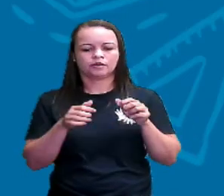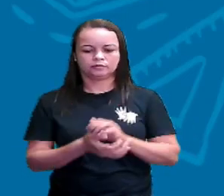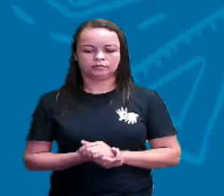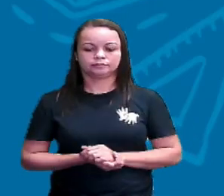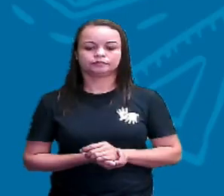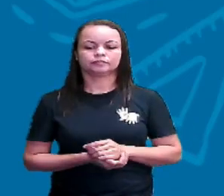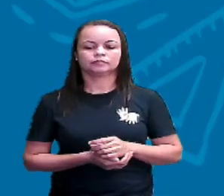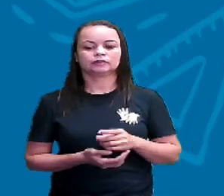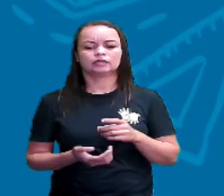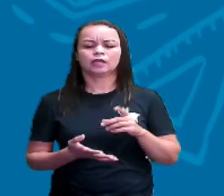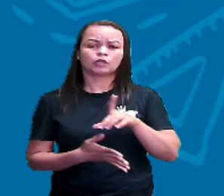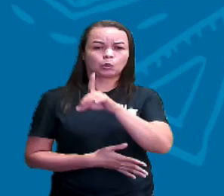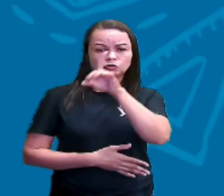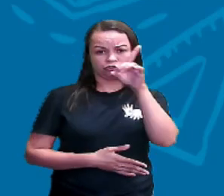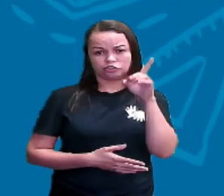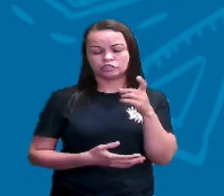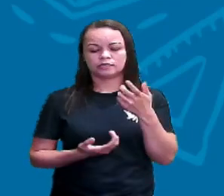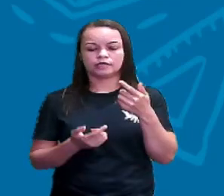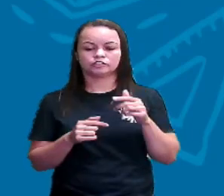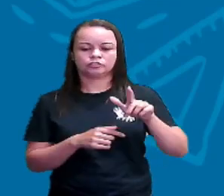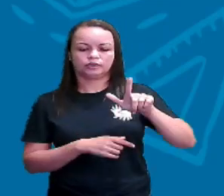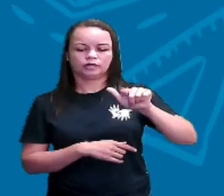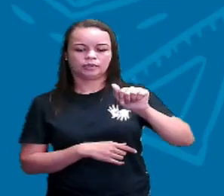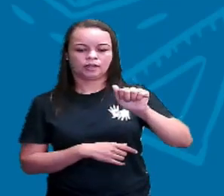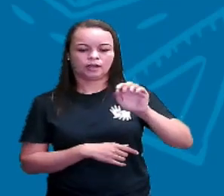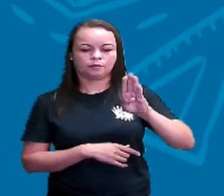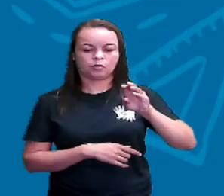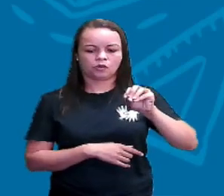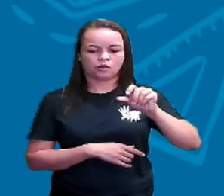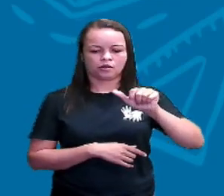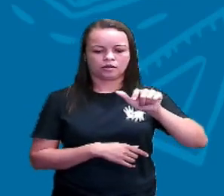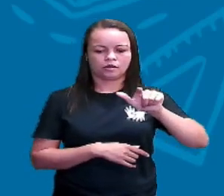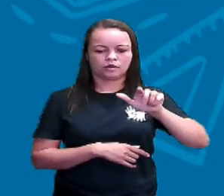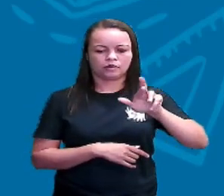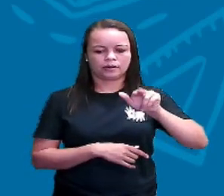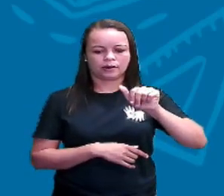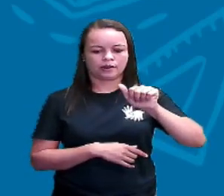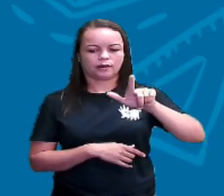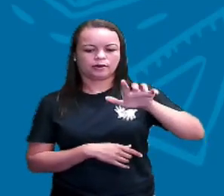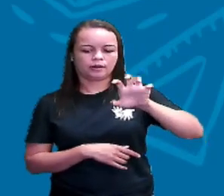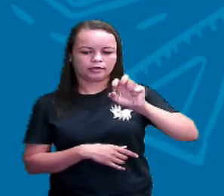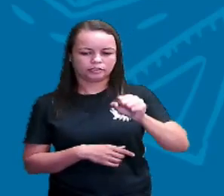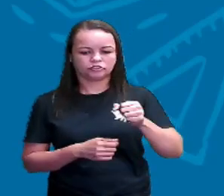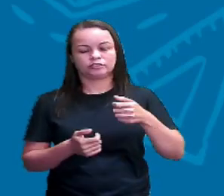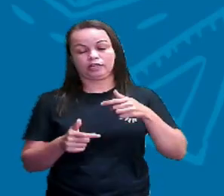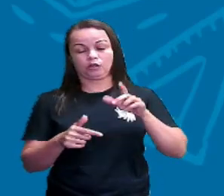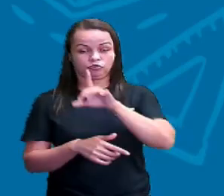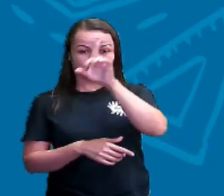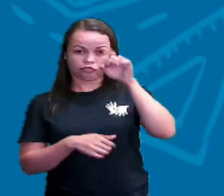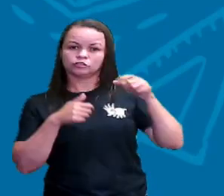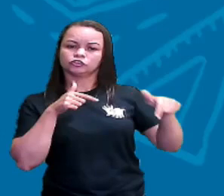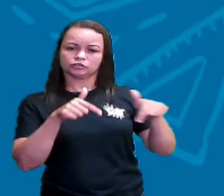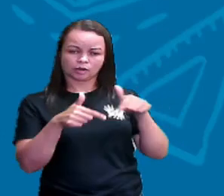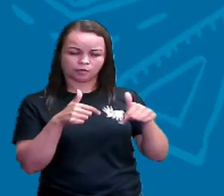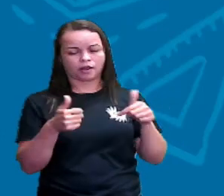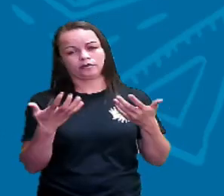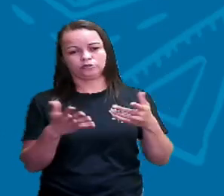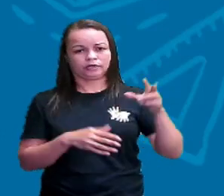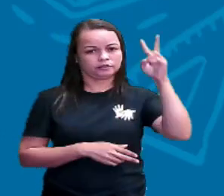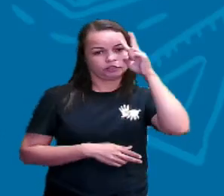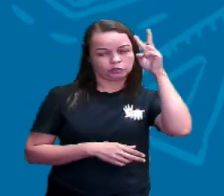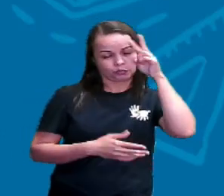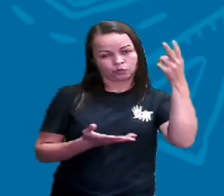trabalho, ou como a gente conhece também de dias úteis, né, que geralmente é de segunda a sexta, que são os dias em que as